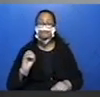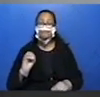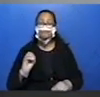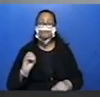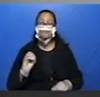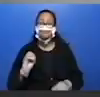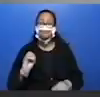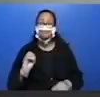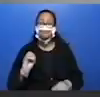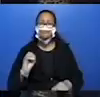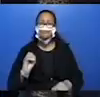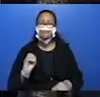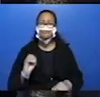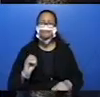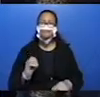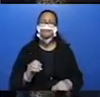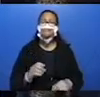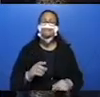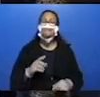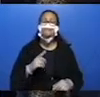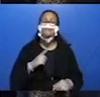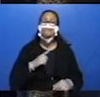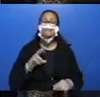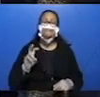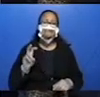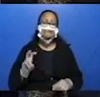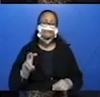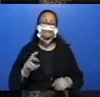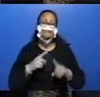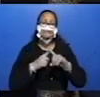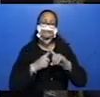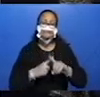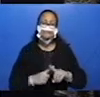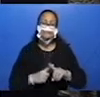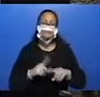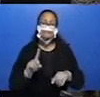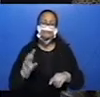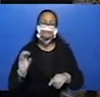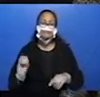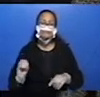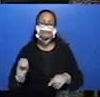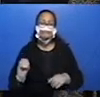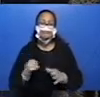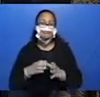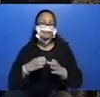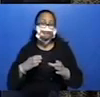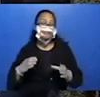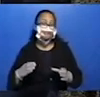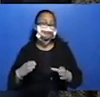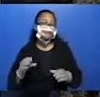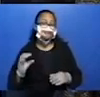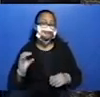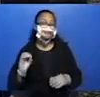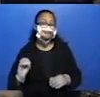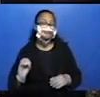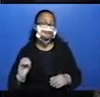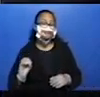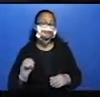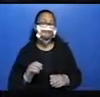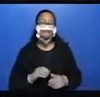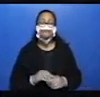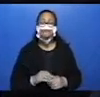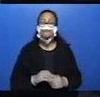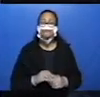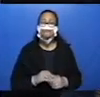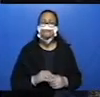Era 5. Eu multipliquei por 10, que tem um zero, aumentou um zero. Olha,